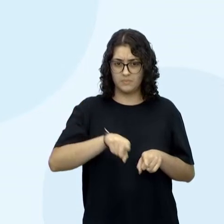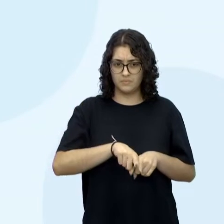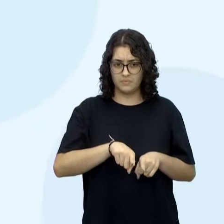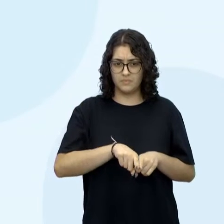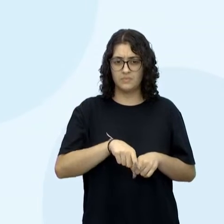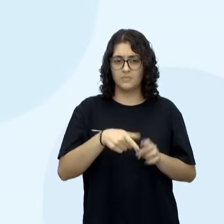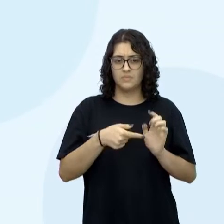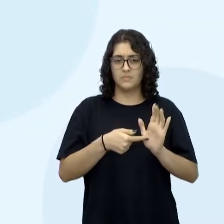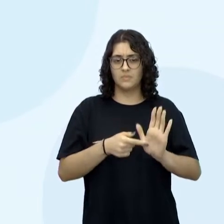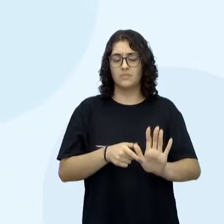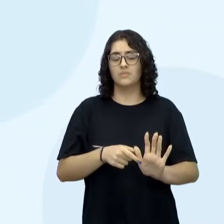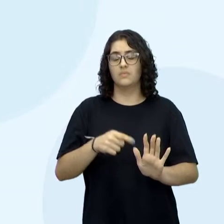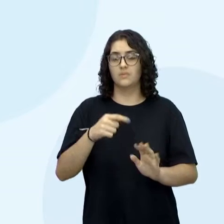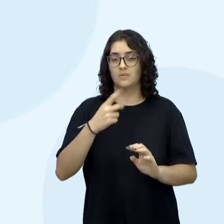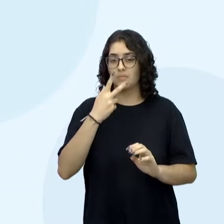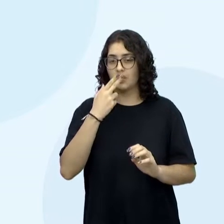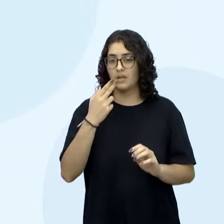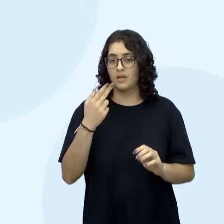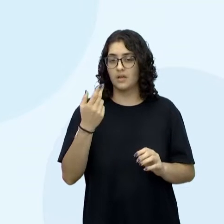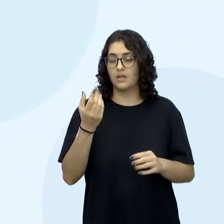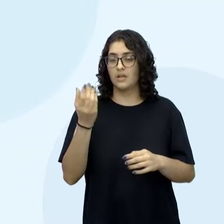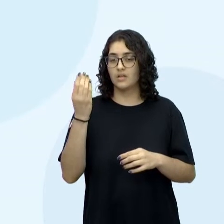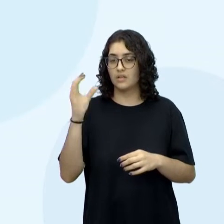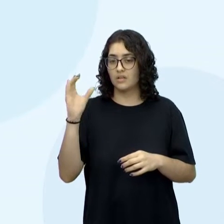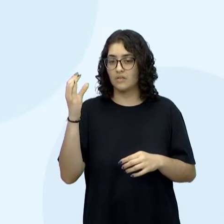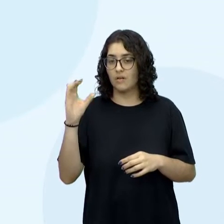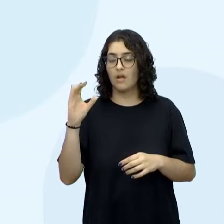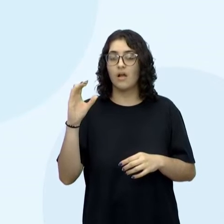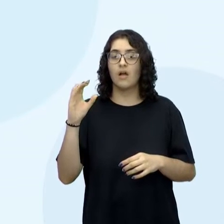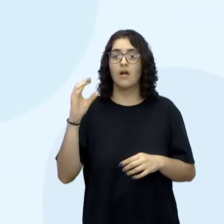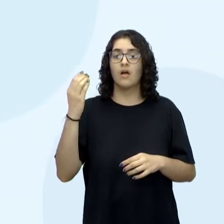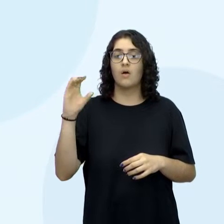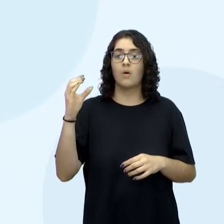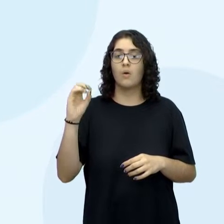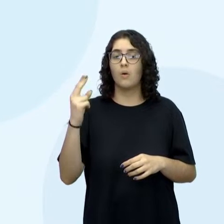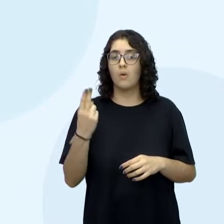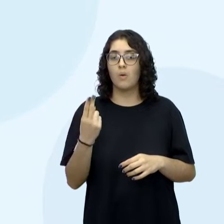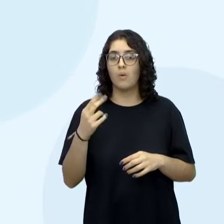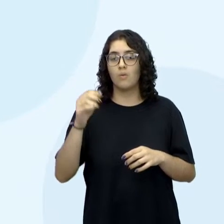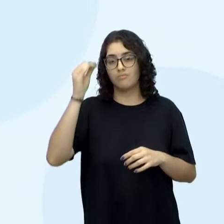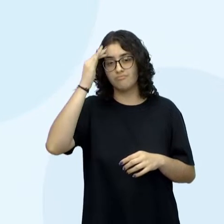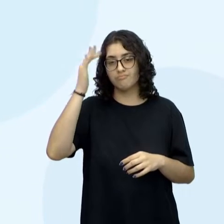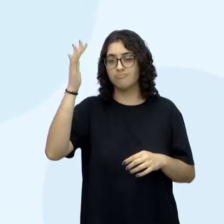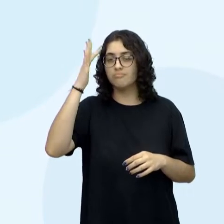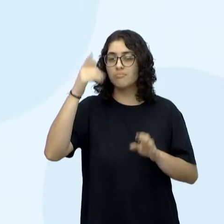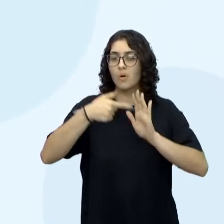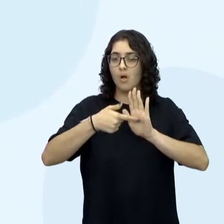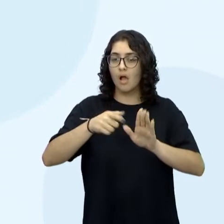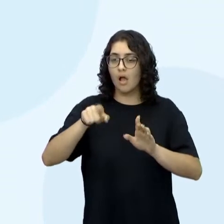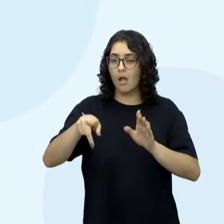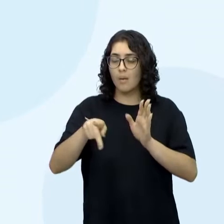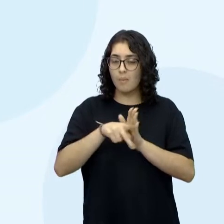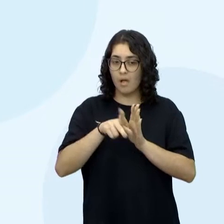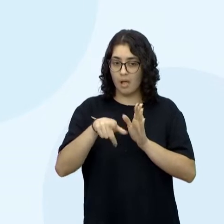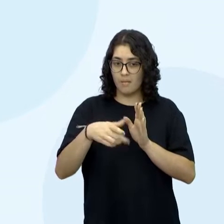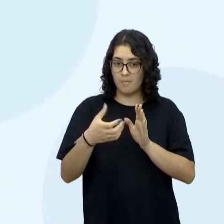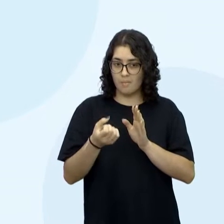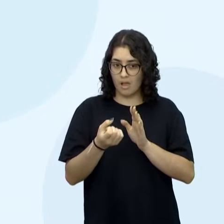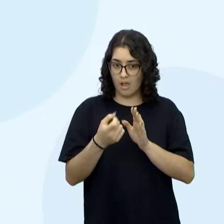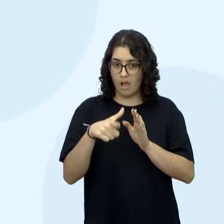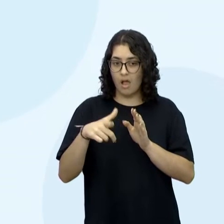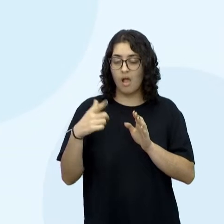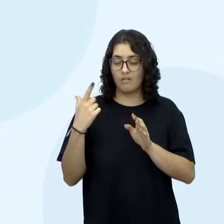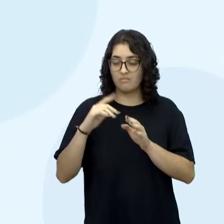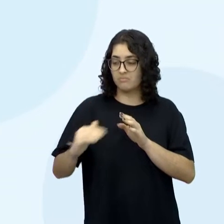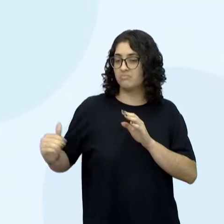tenta mostrar isso de uma forma científica ou teórica, né? Mostrando que essa supremacia branca, ela realmente